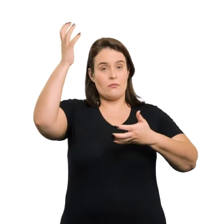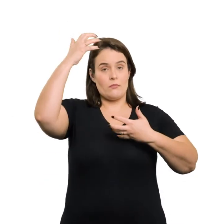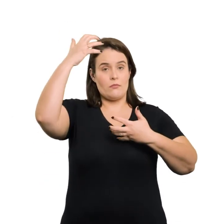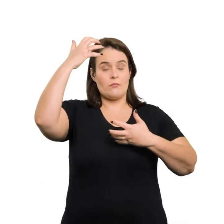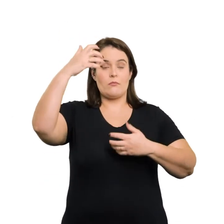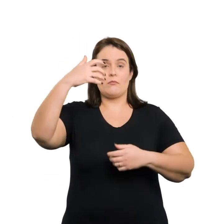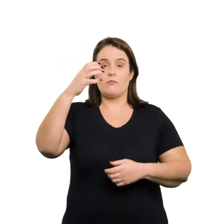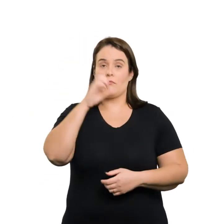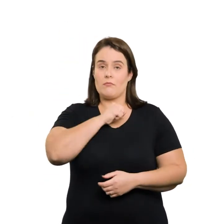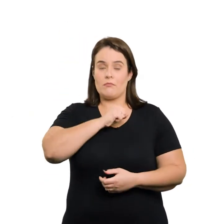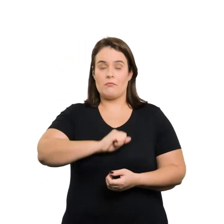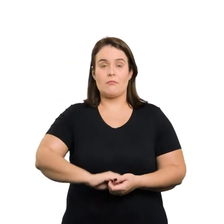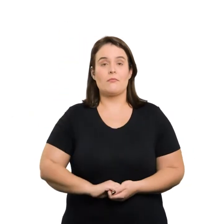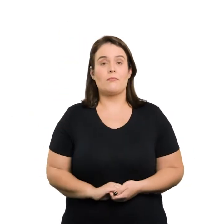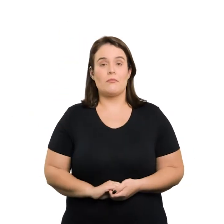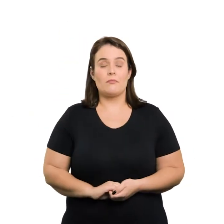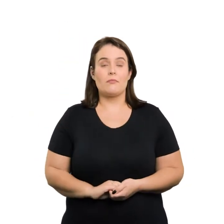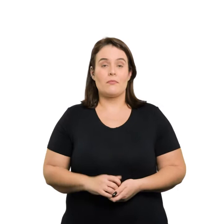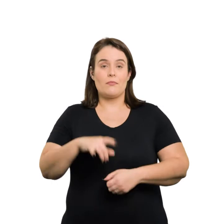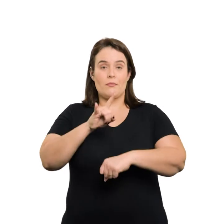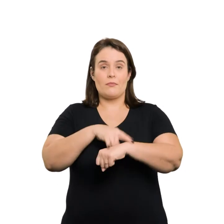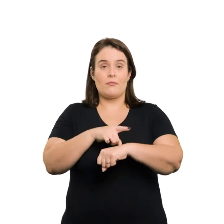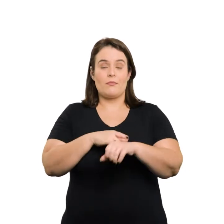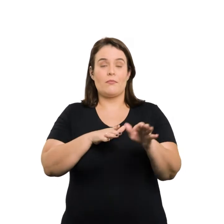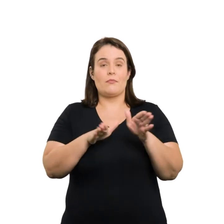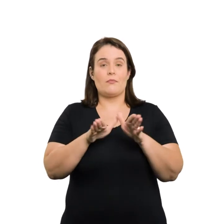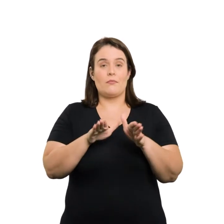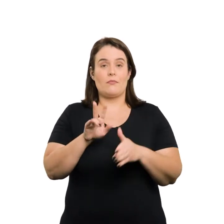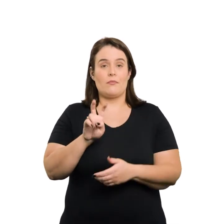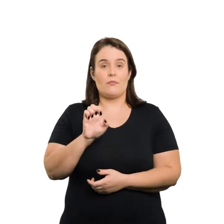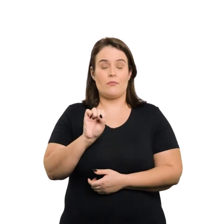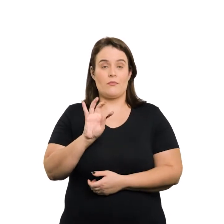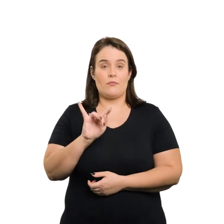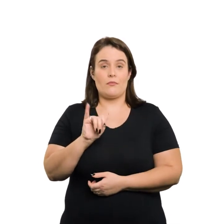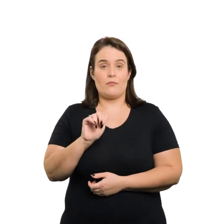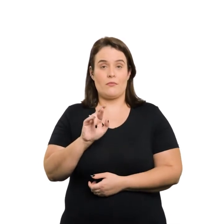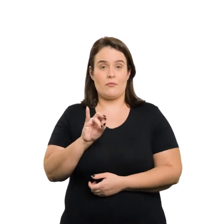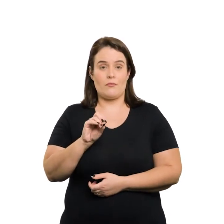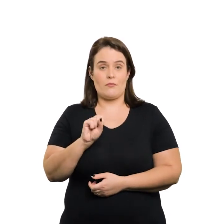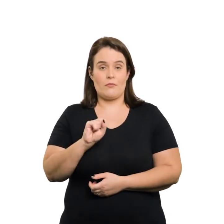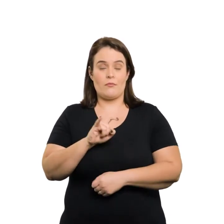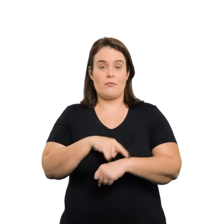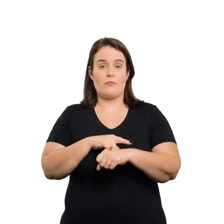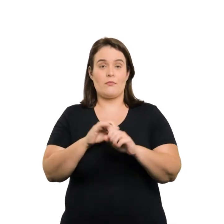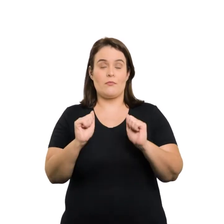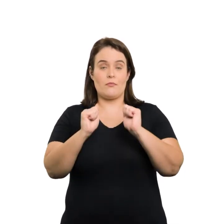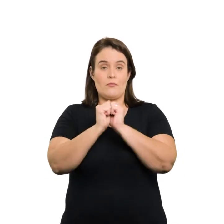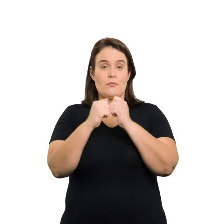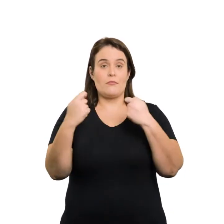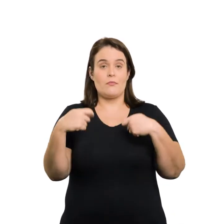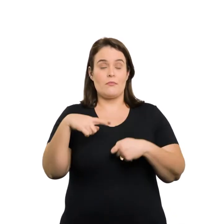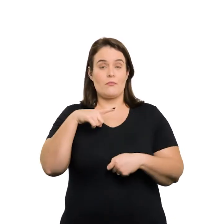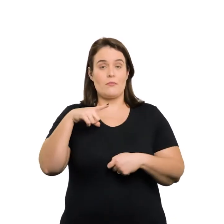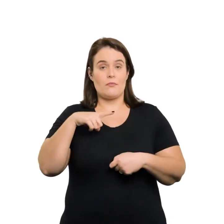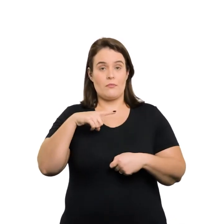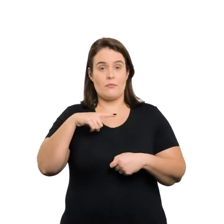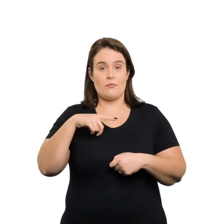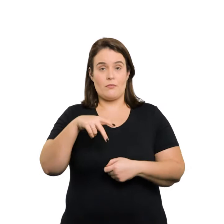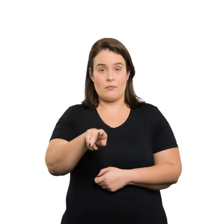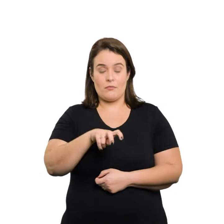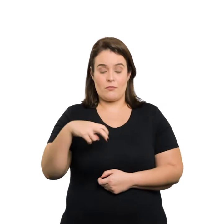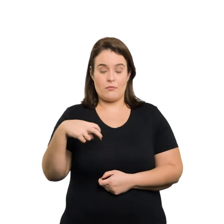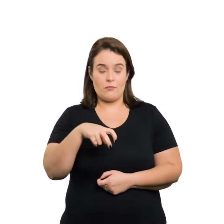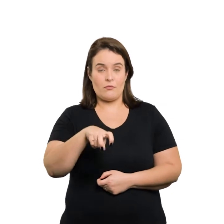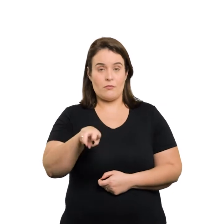Boxes para chuveiro e ducha. Banheiros acessíveis e vestiários com banheiros conjugados devem